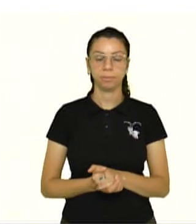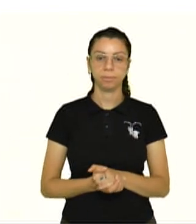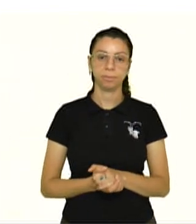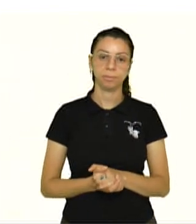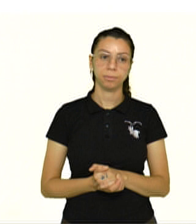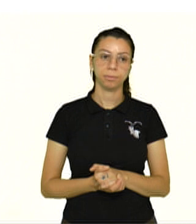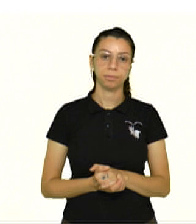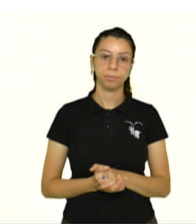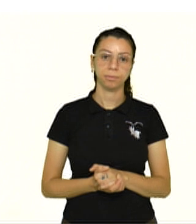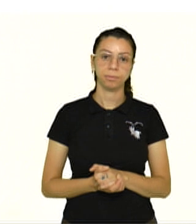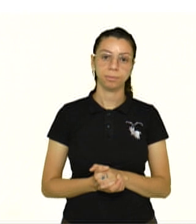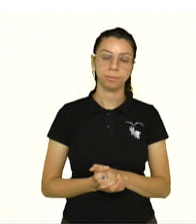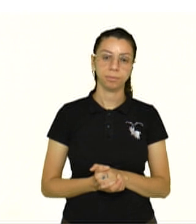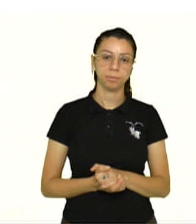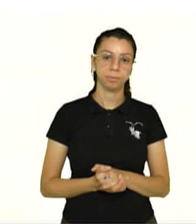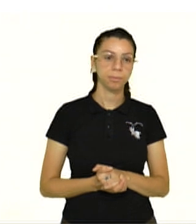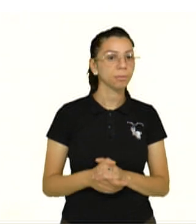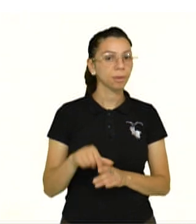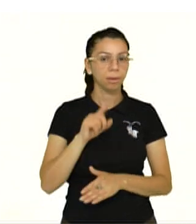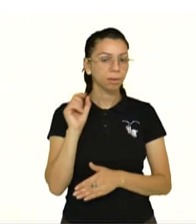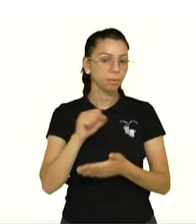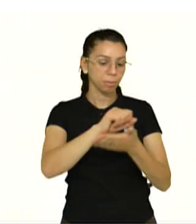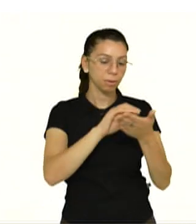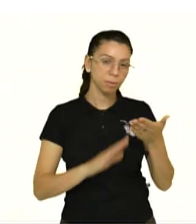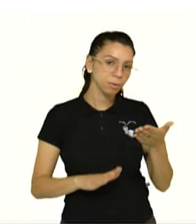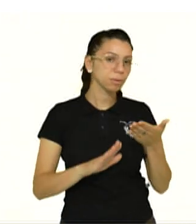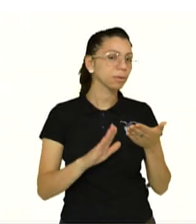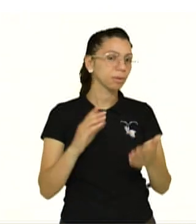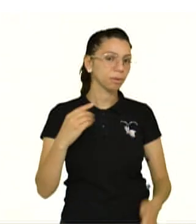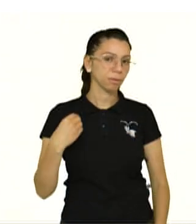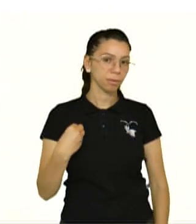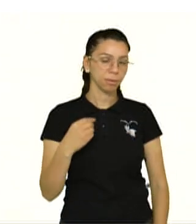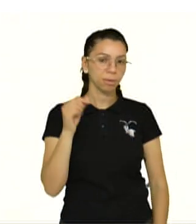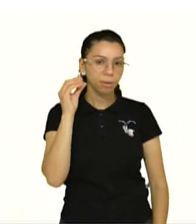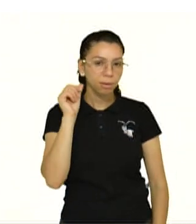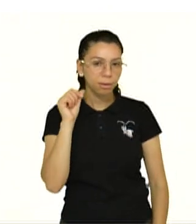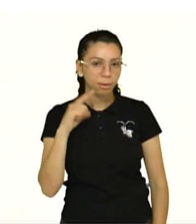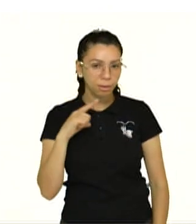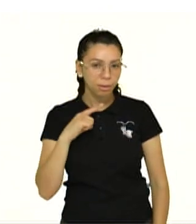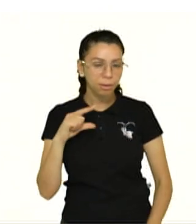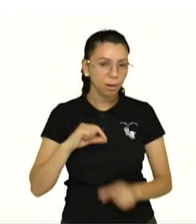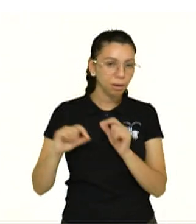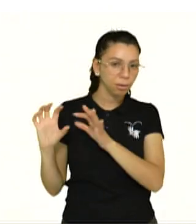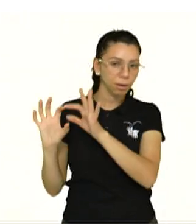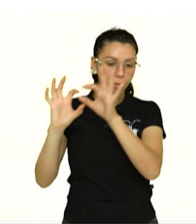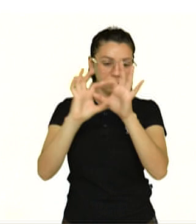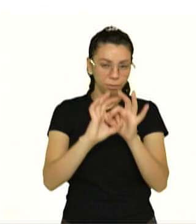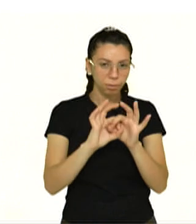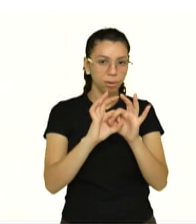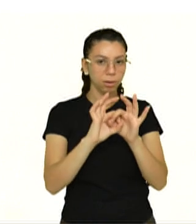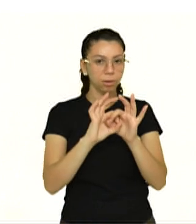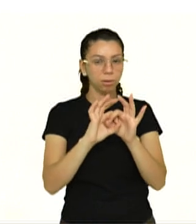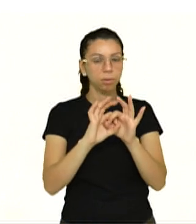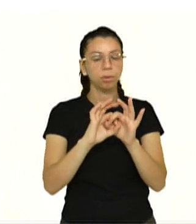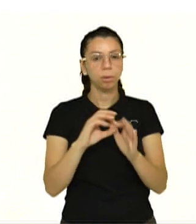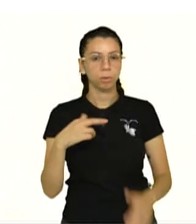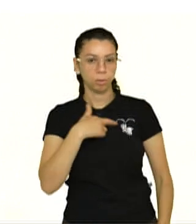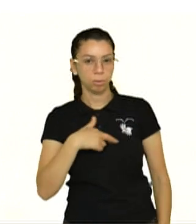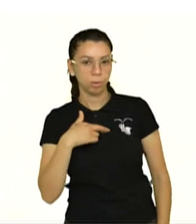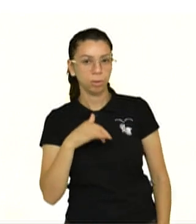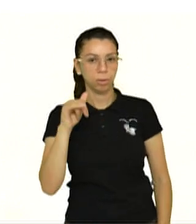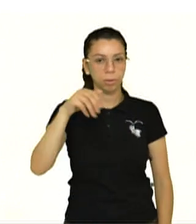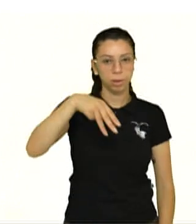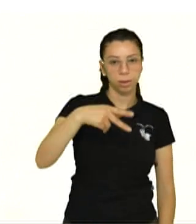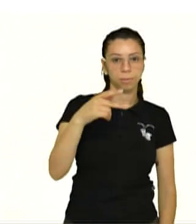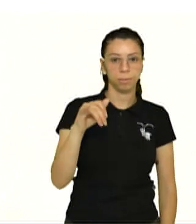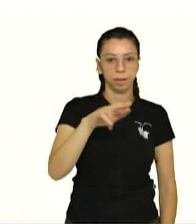Daí aqui existe uma questão para a gente fazer. Será que existe um vínculo entre o romantismo e o empirismo? Pense isso comigo